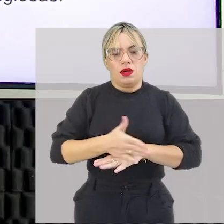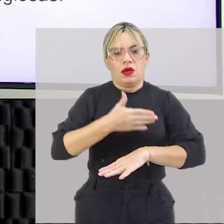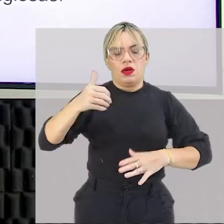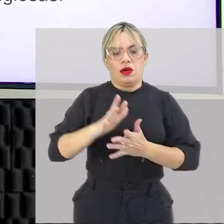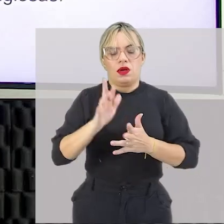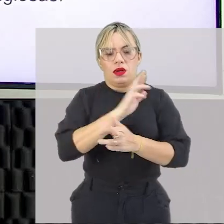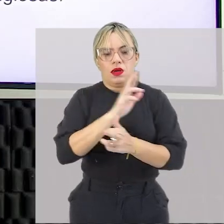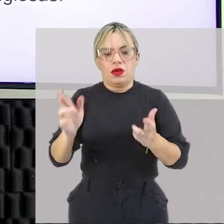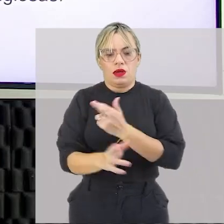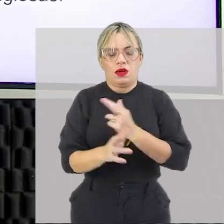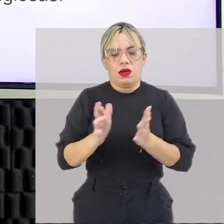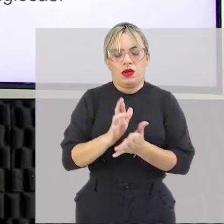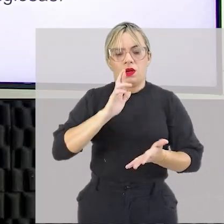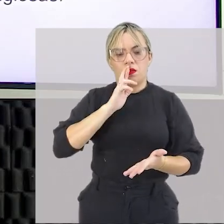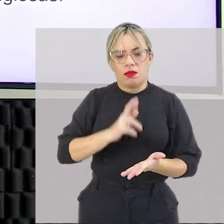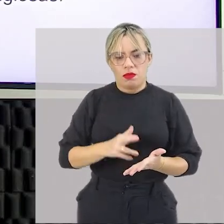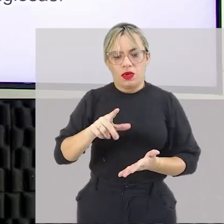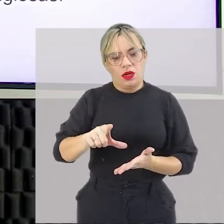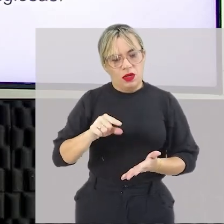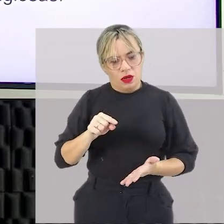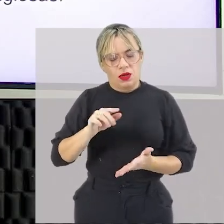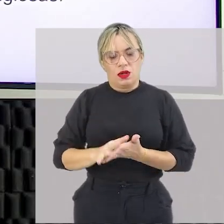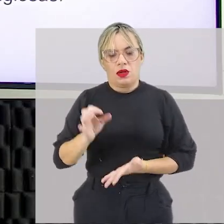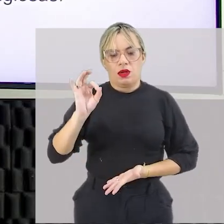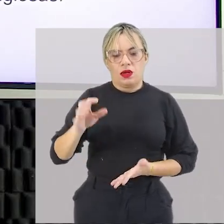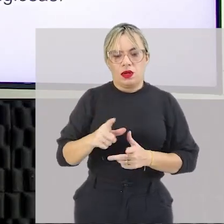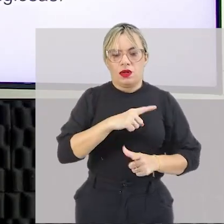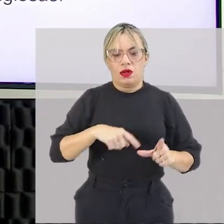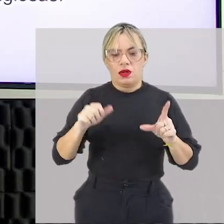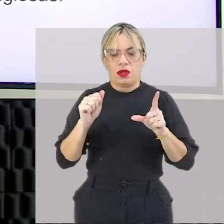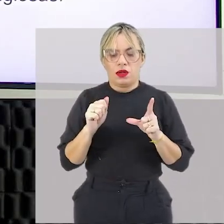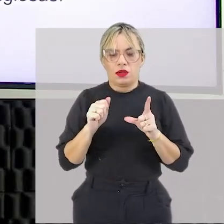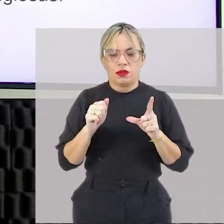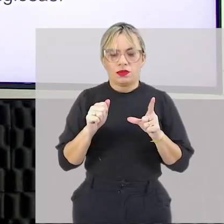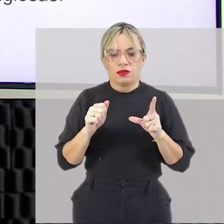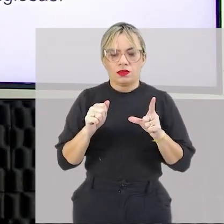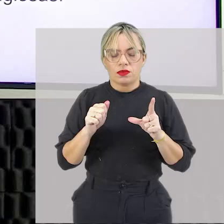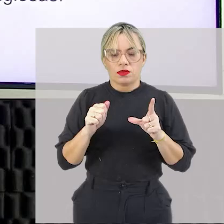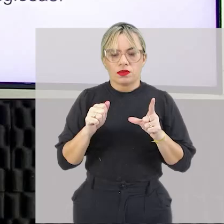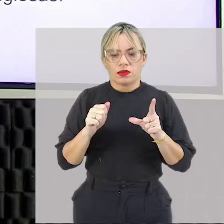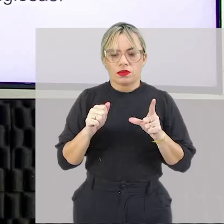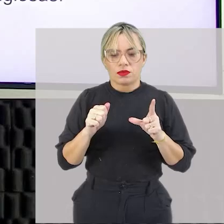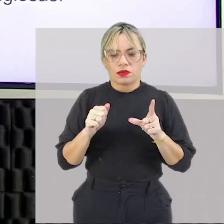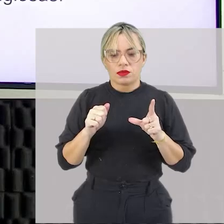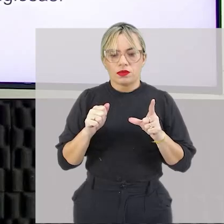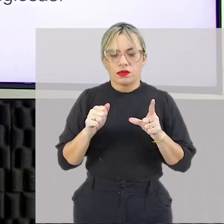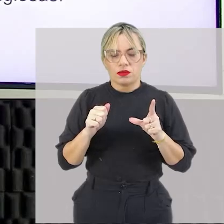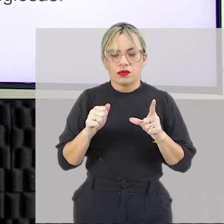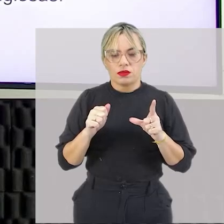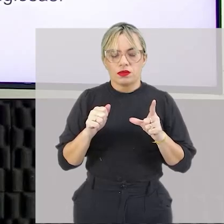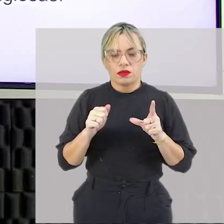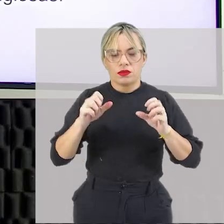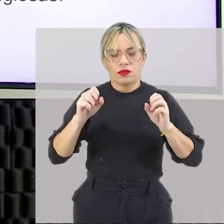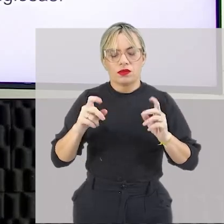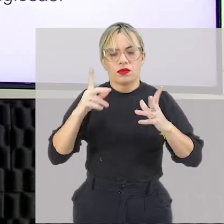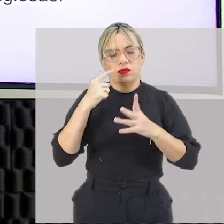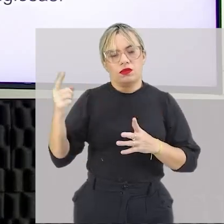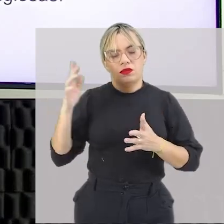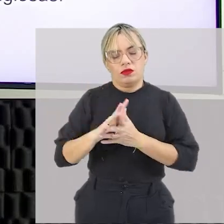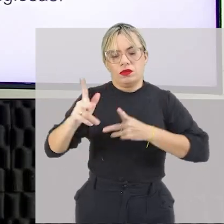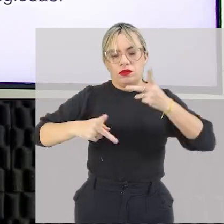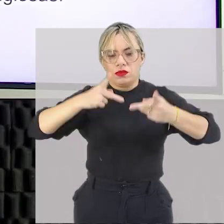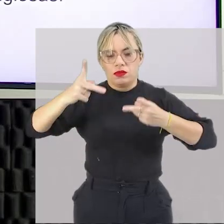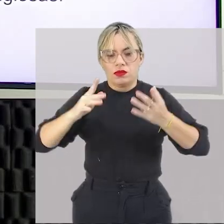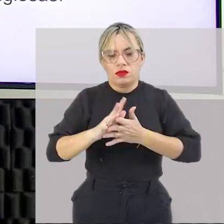se relacionar com o texto lido, é a nossa opção correta. A letra A fala de uma pedagogia dos costumes sociais. Beleza. Quando a gente fala